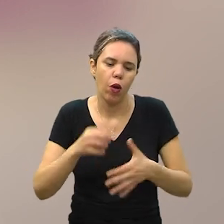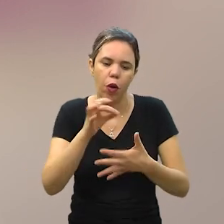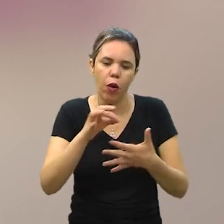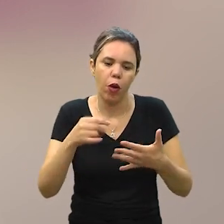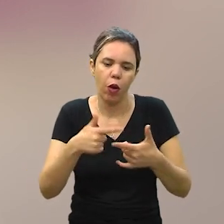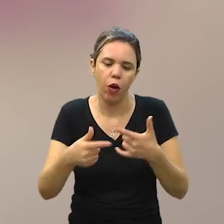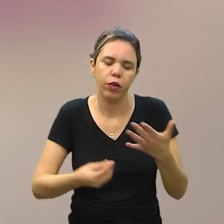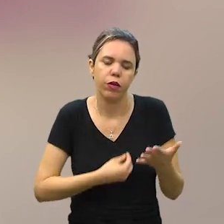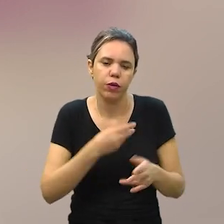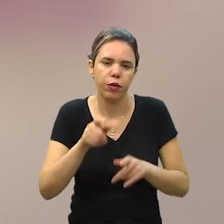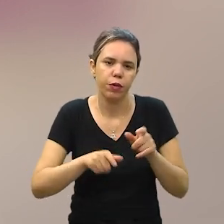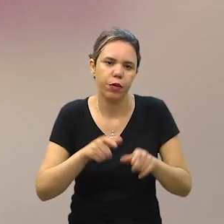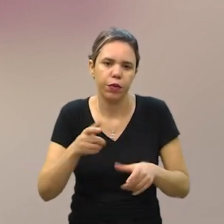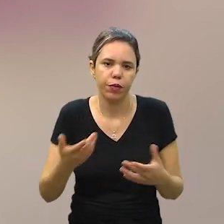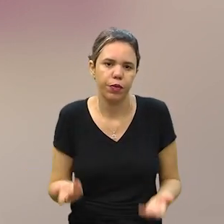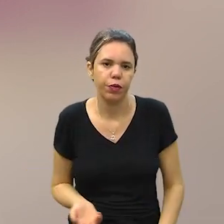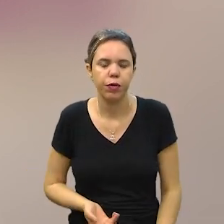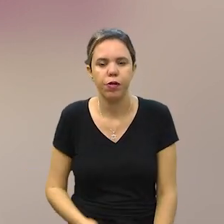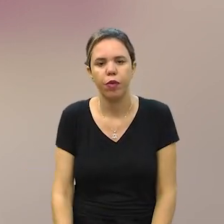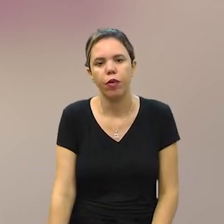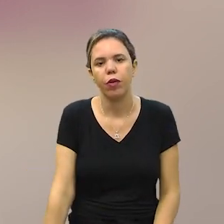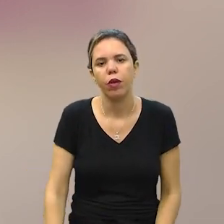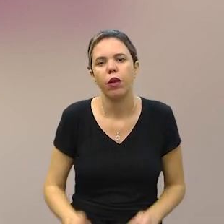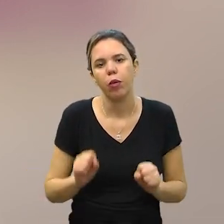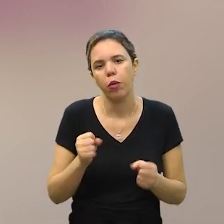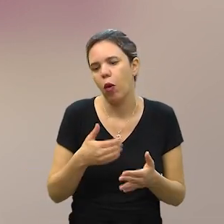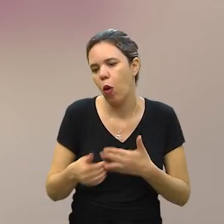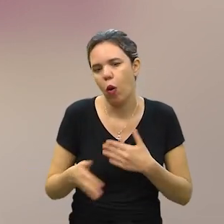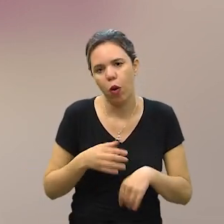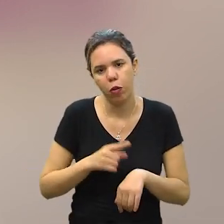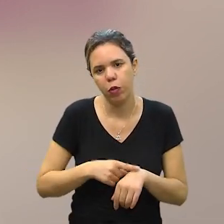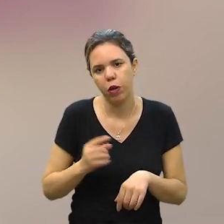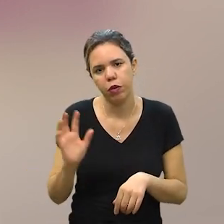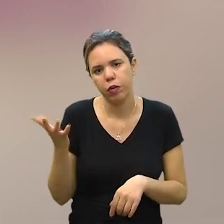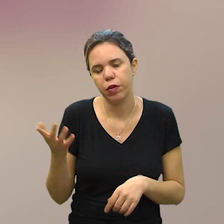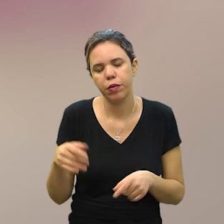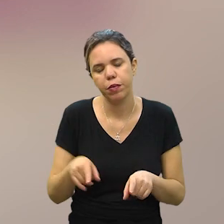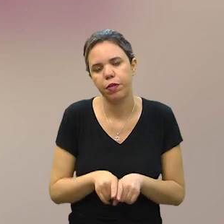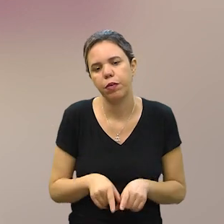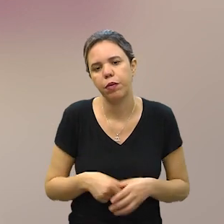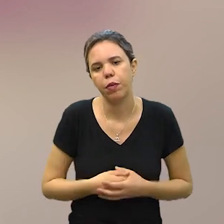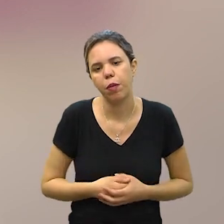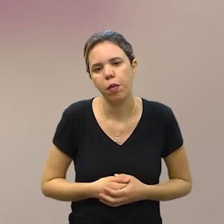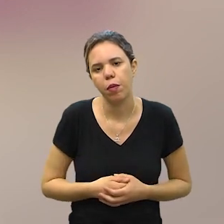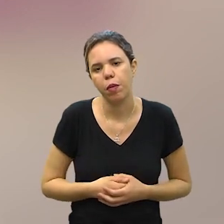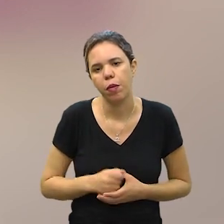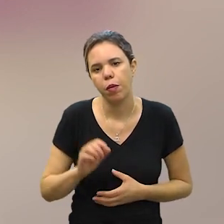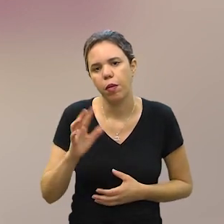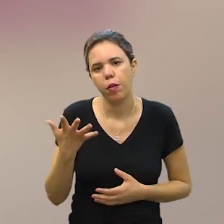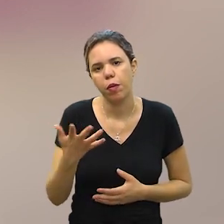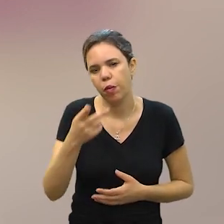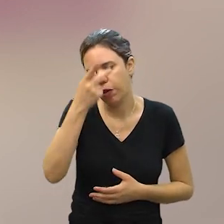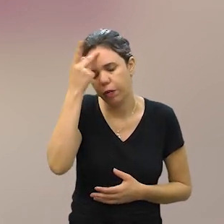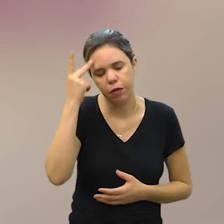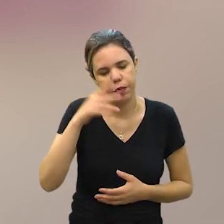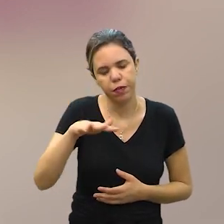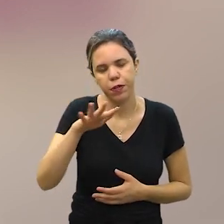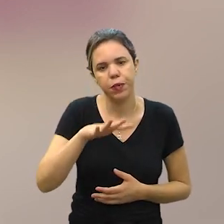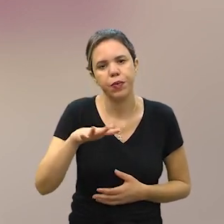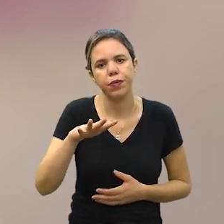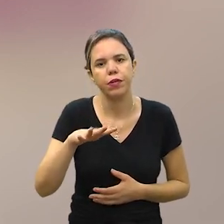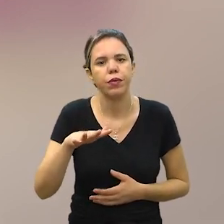N fatores da vida da pessoa e pode ser a qualquer momento, né? Então, assim, de repente, uma